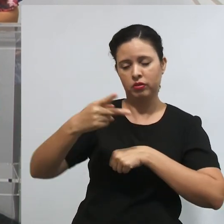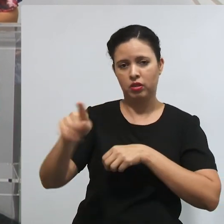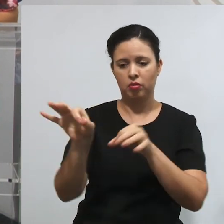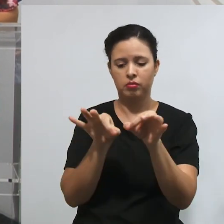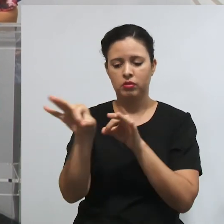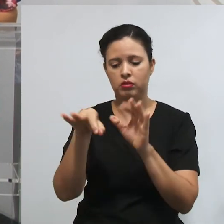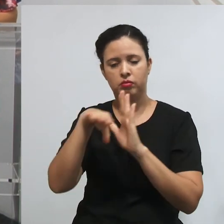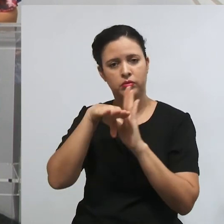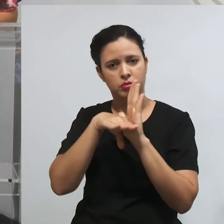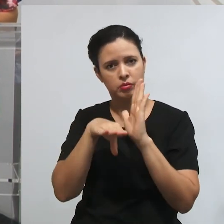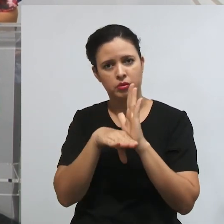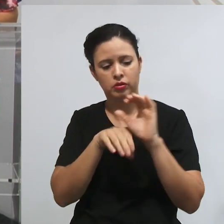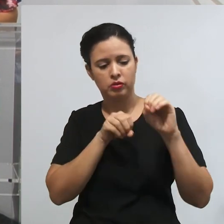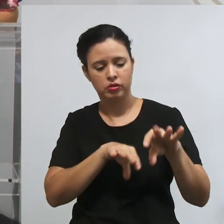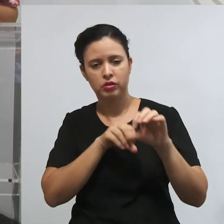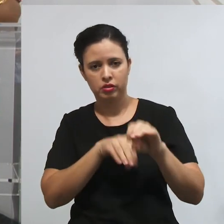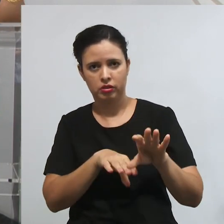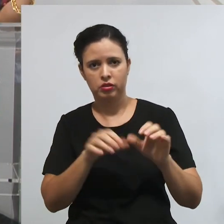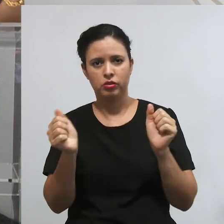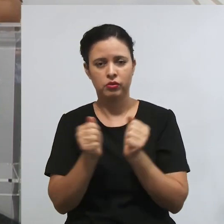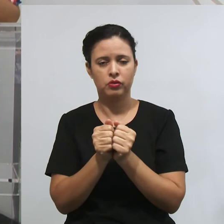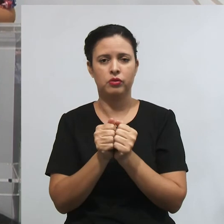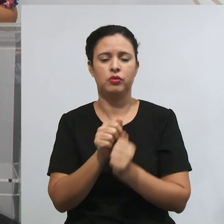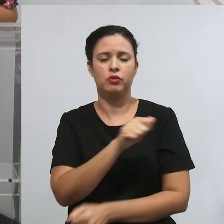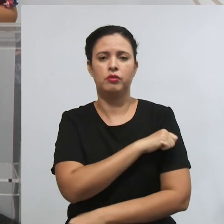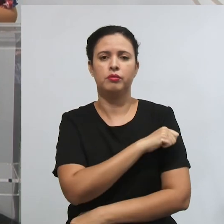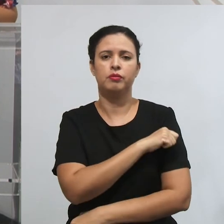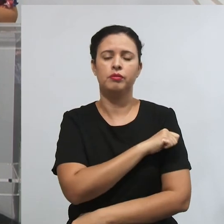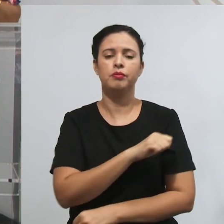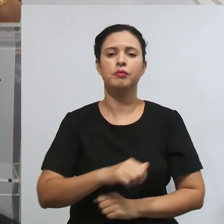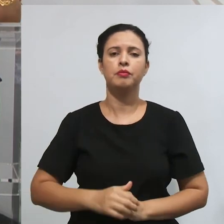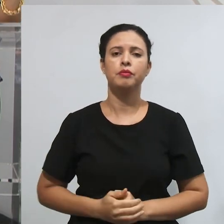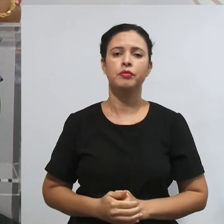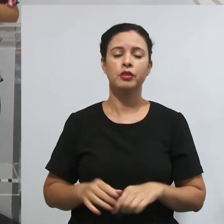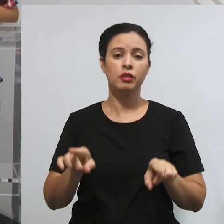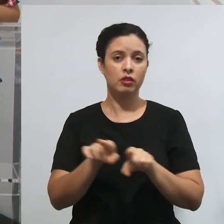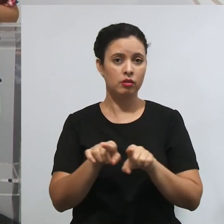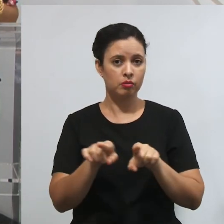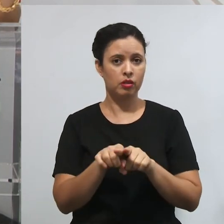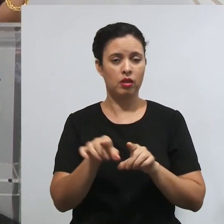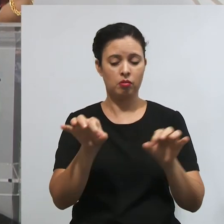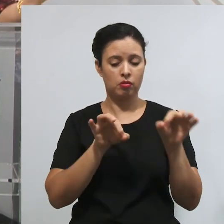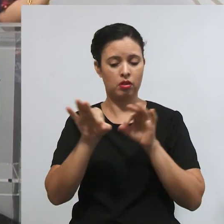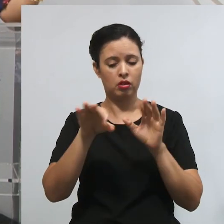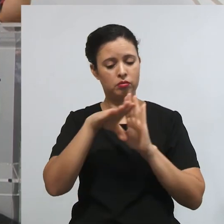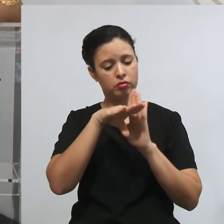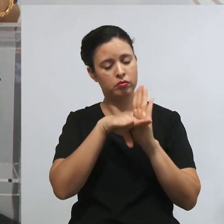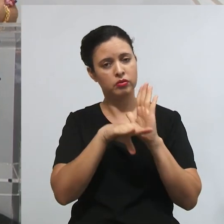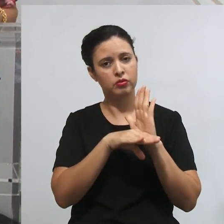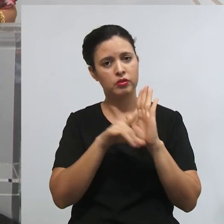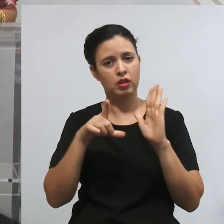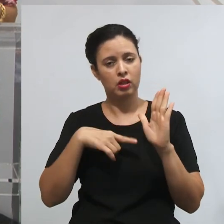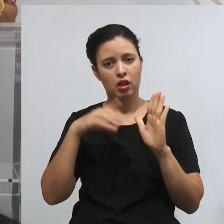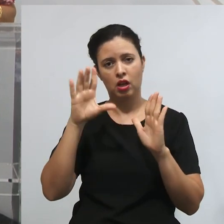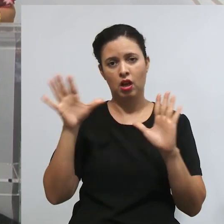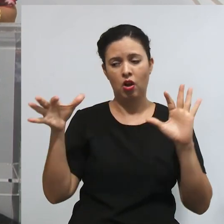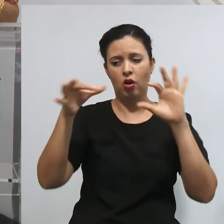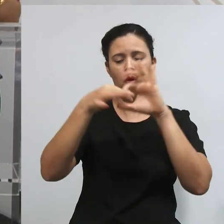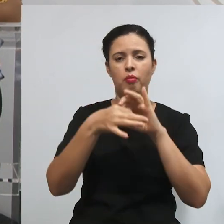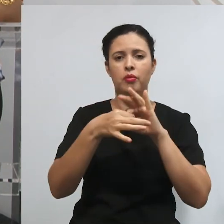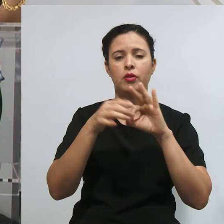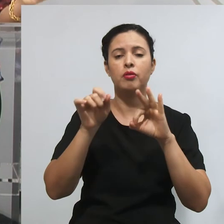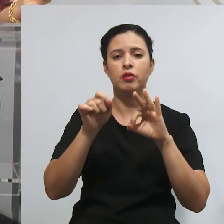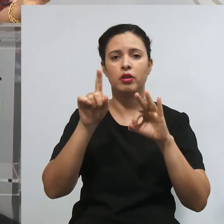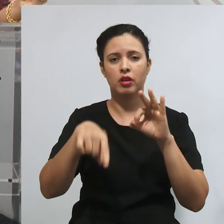desenvolver em sala de aula com o aluno. E é importante também entender que esse planejamento ele está alinhado a